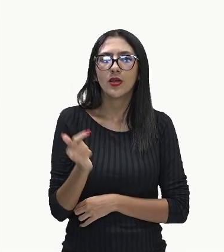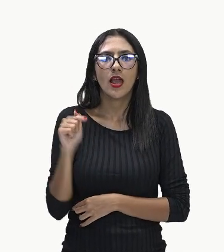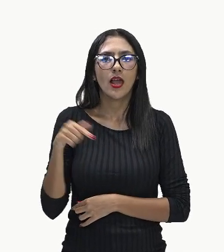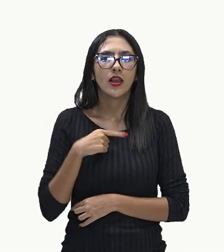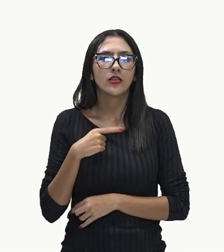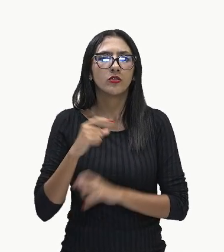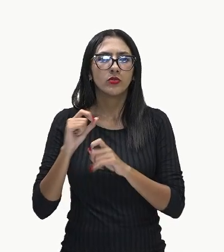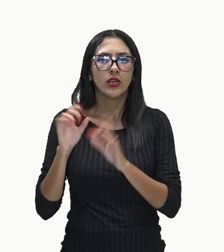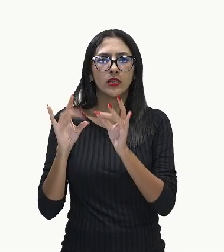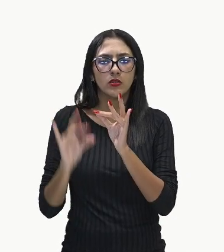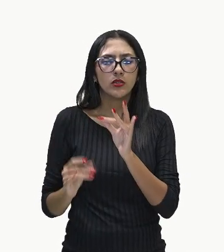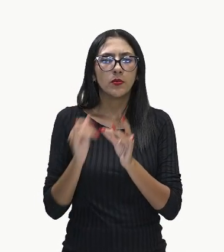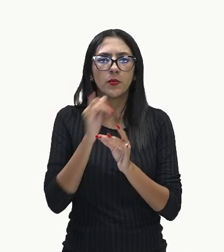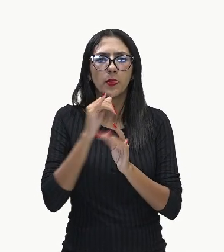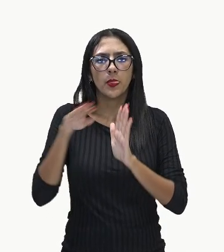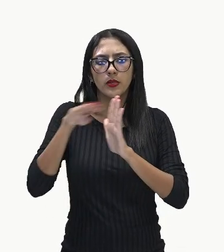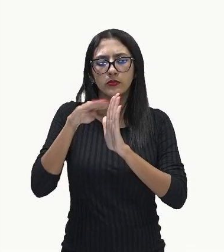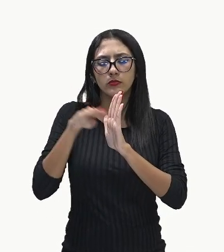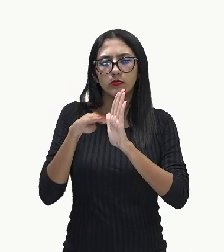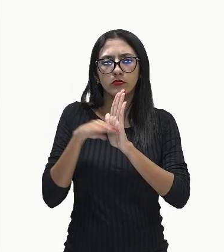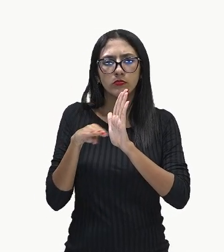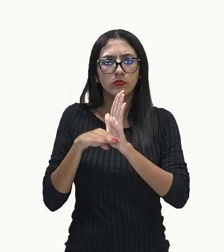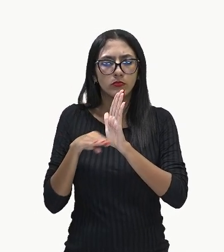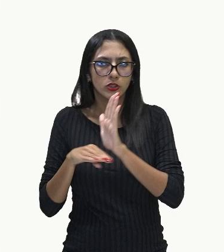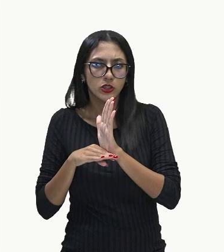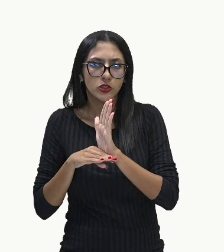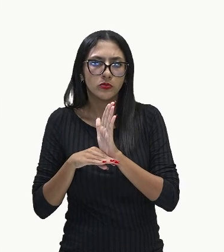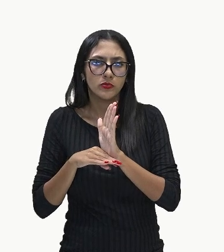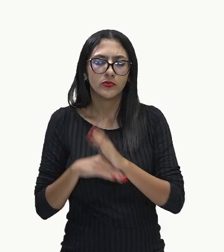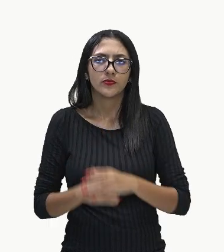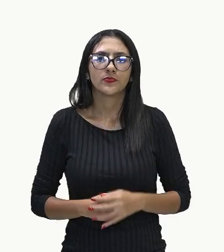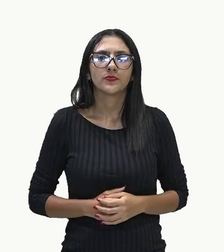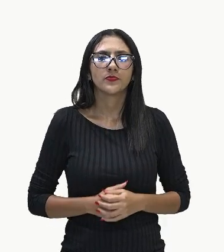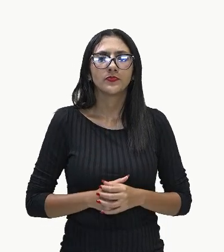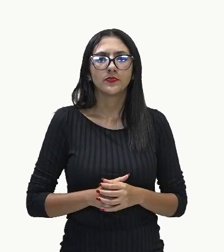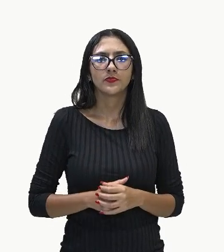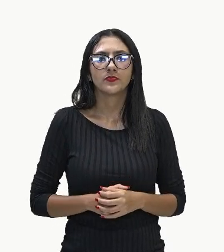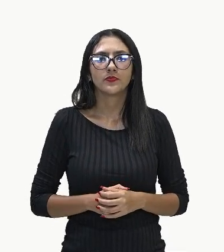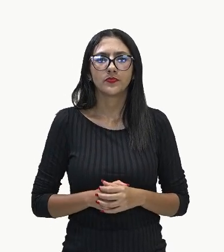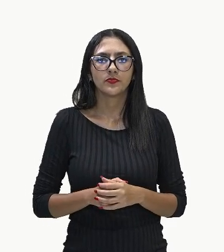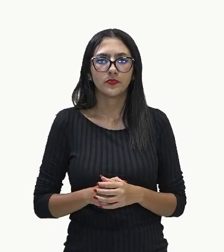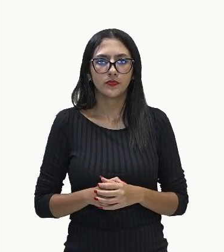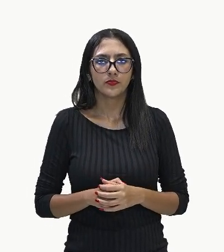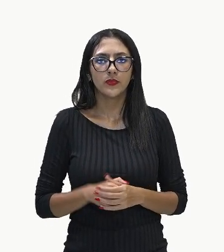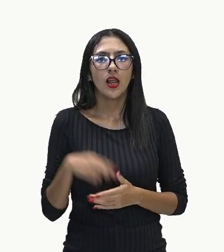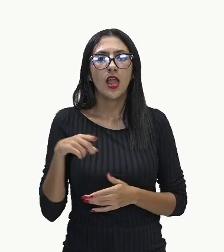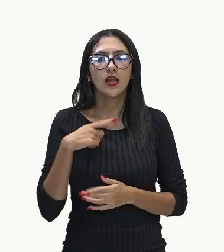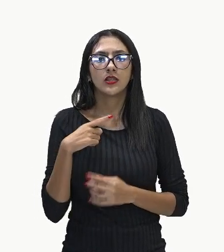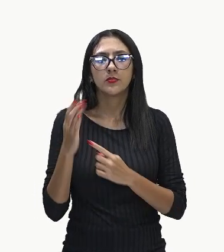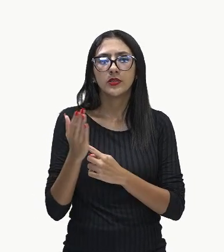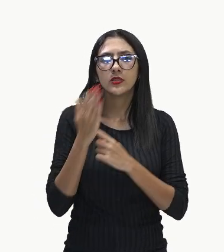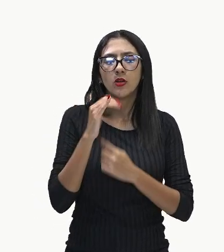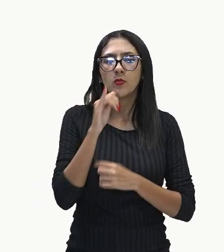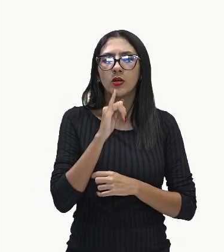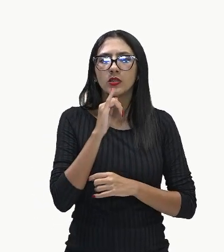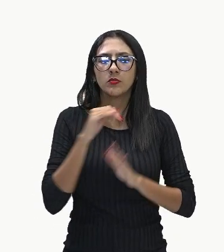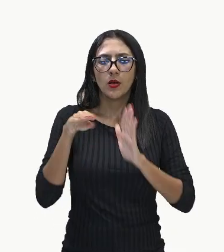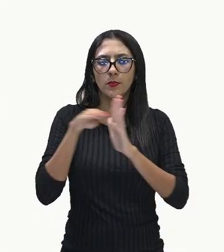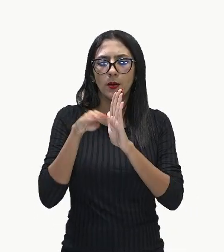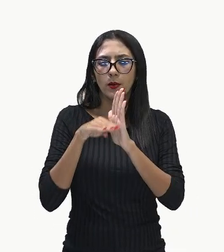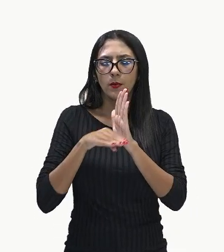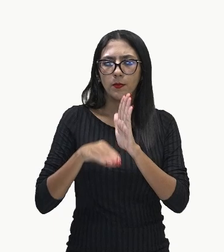definidas por categorias ou atributos, tá? Elas representam uma classificação dos elementos